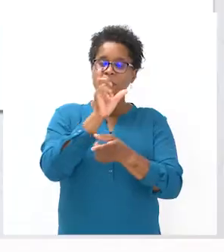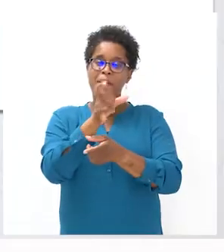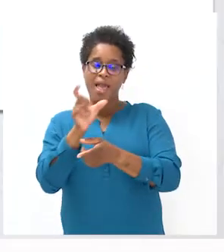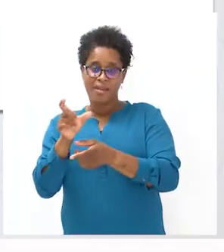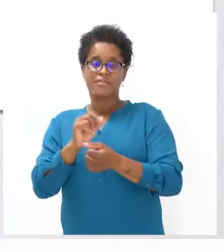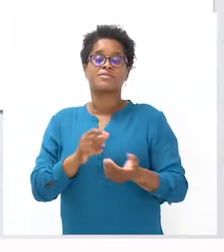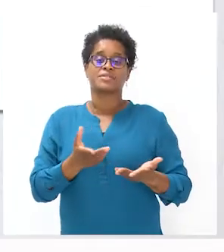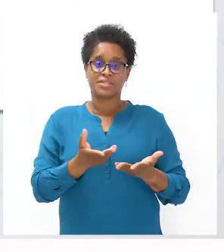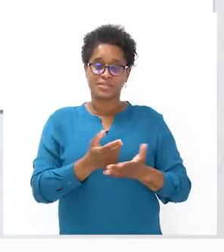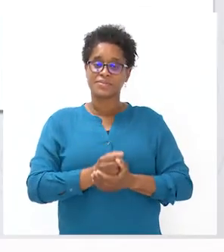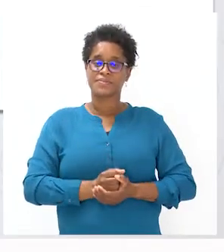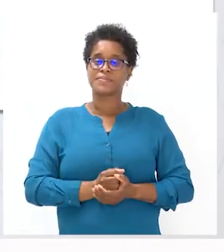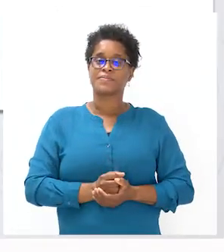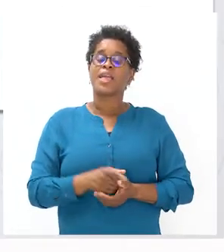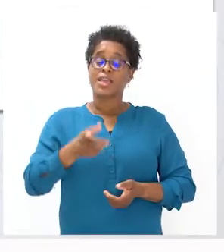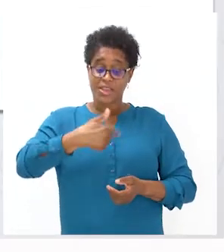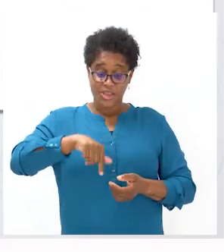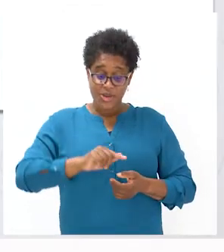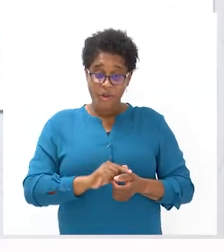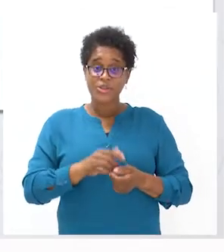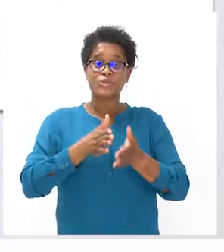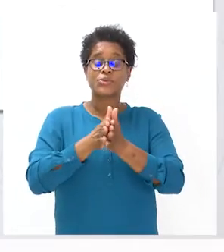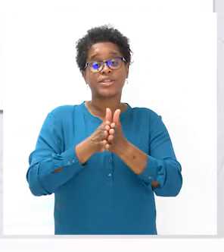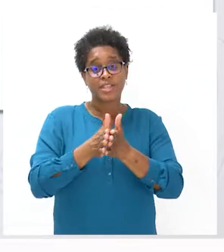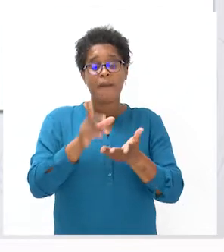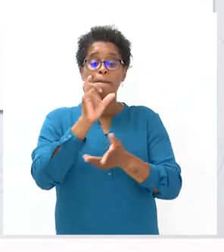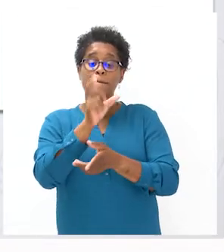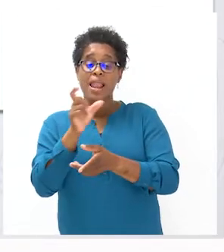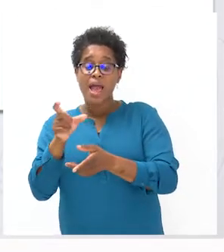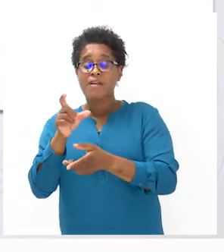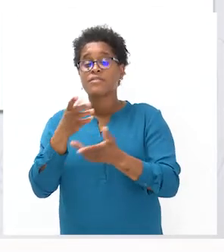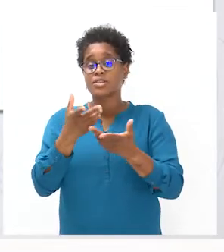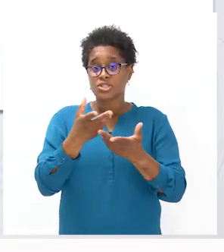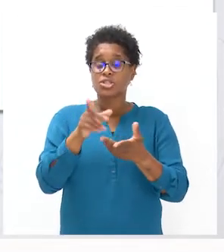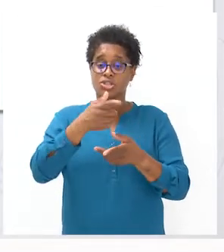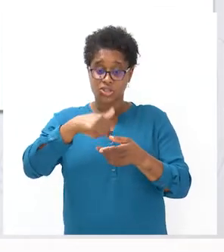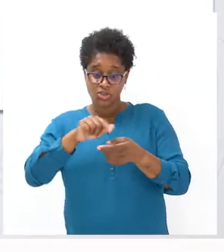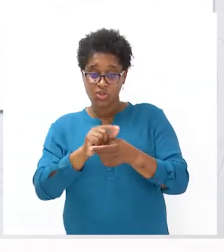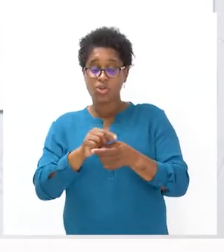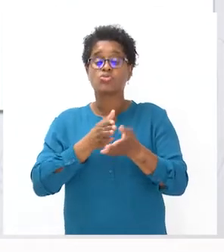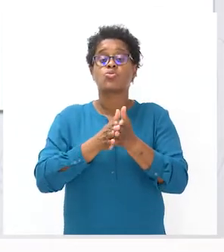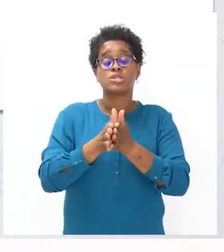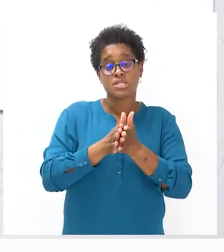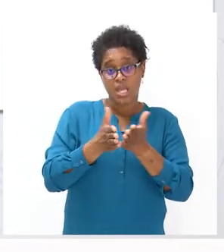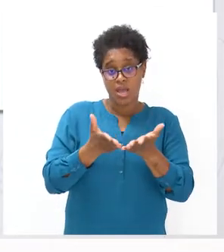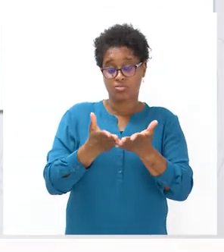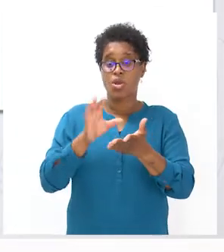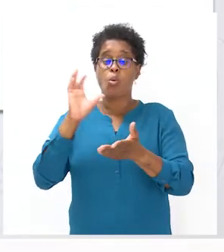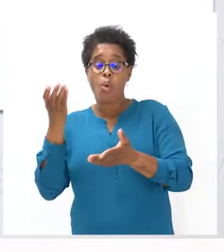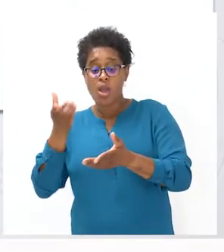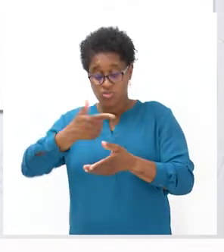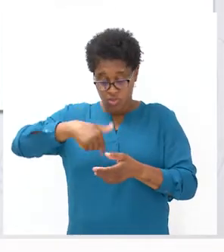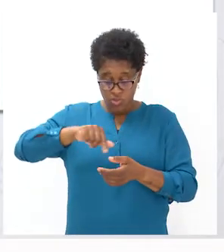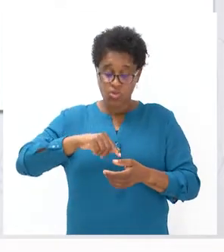expressões que nós utilizamos, palavras ou expressões que nós utilizamos quando